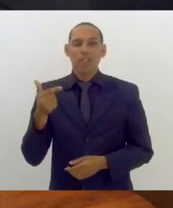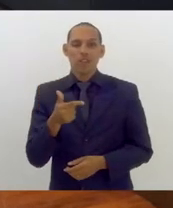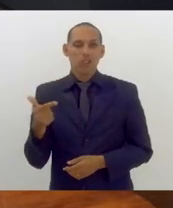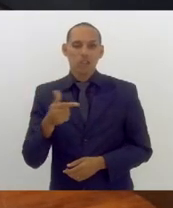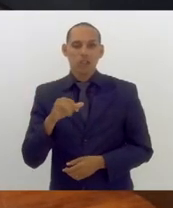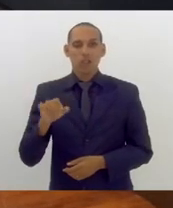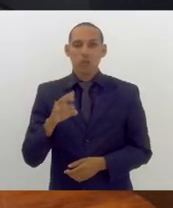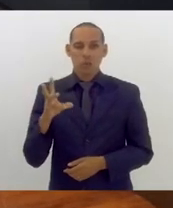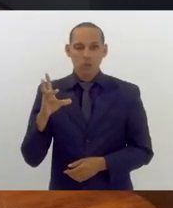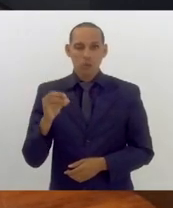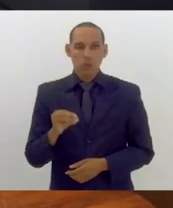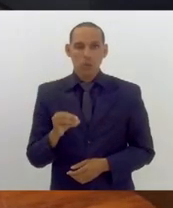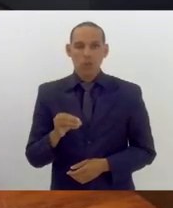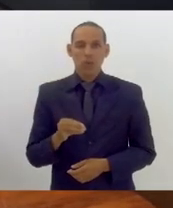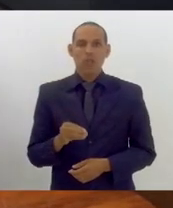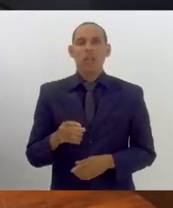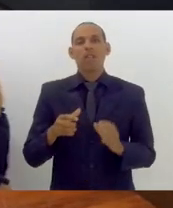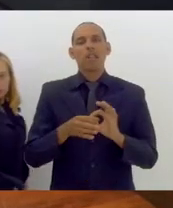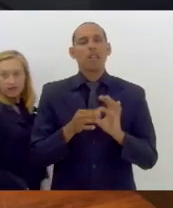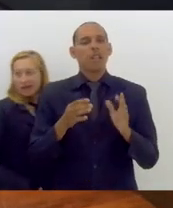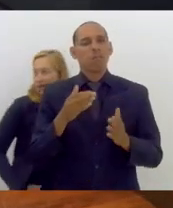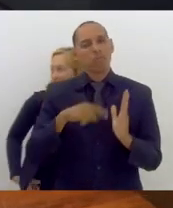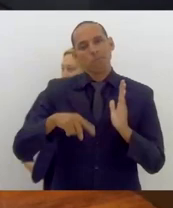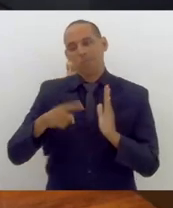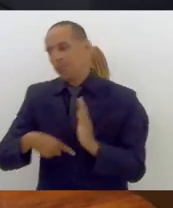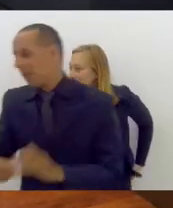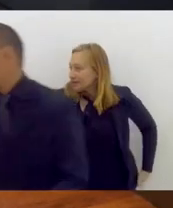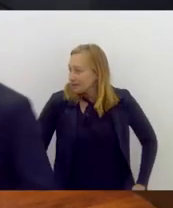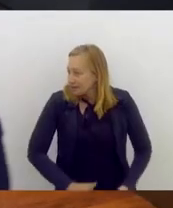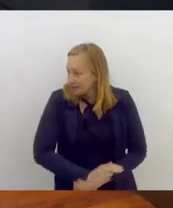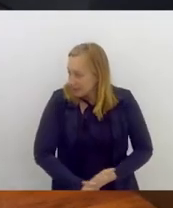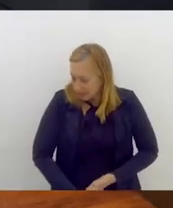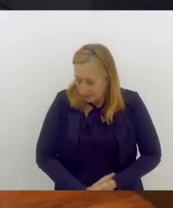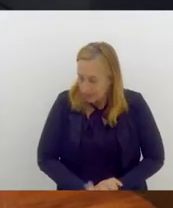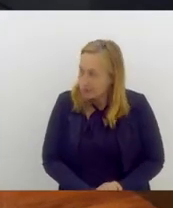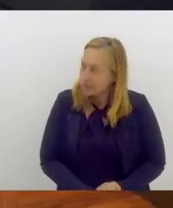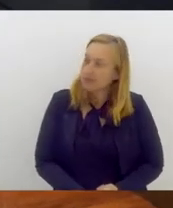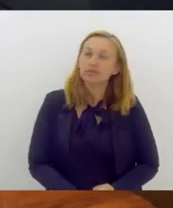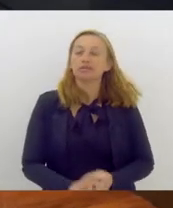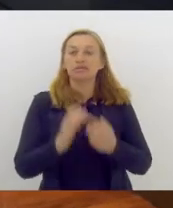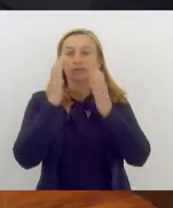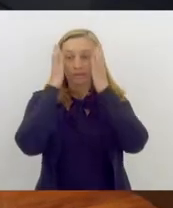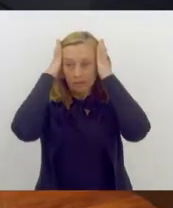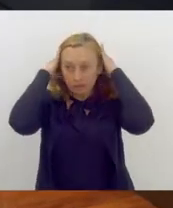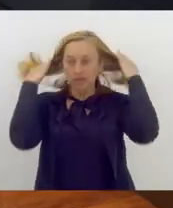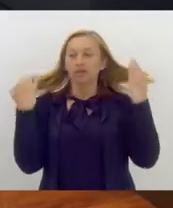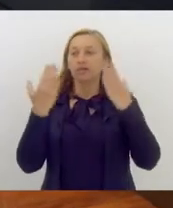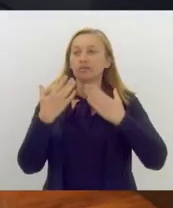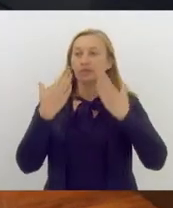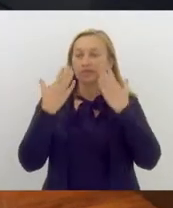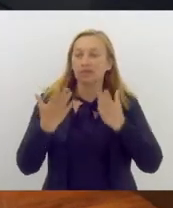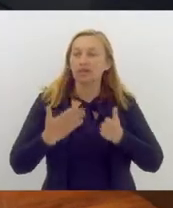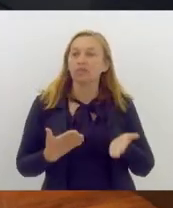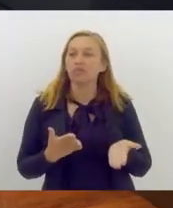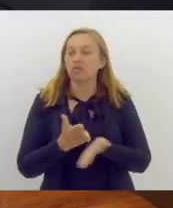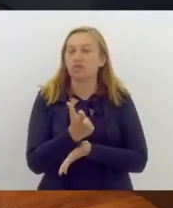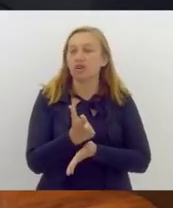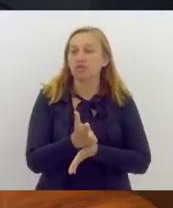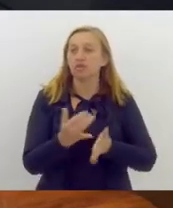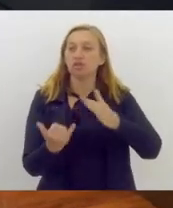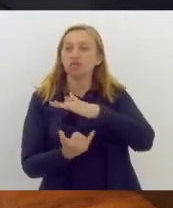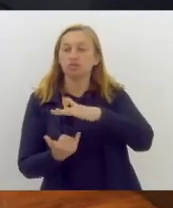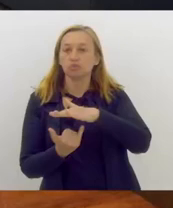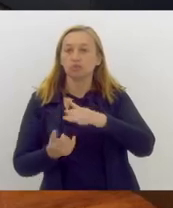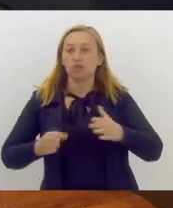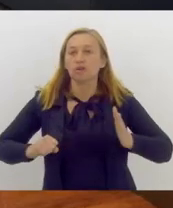a suspensão do licenciamento e das atividades desse projeto até que fosse apresentar e aprovado Instituto do relatório de pacto ambiental